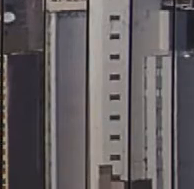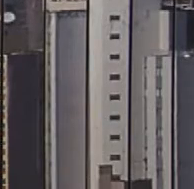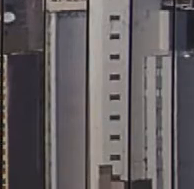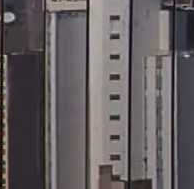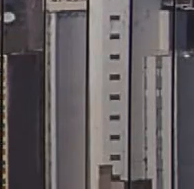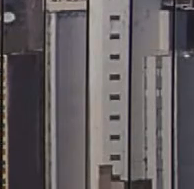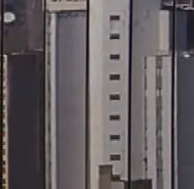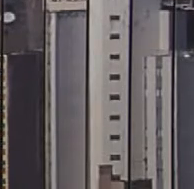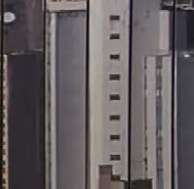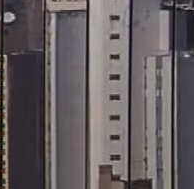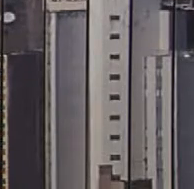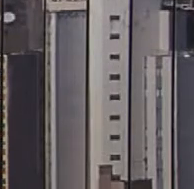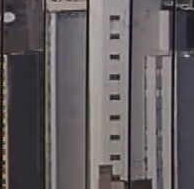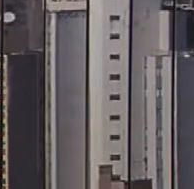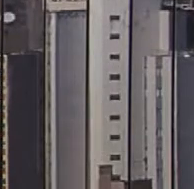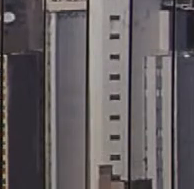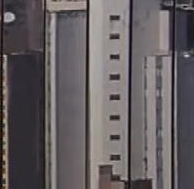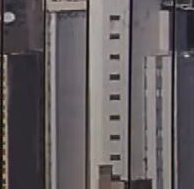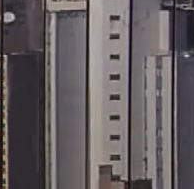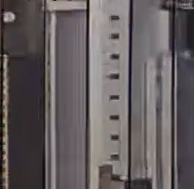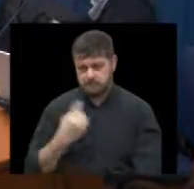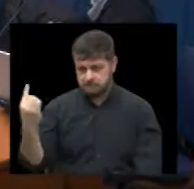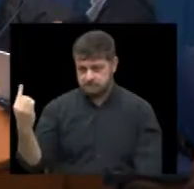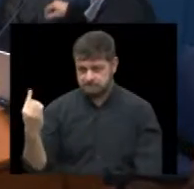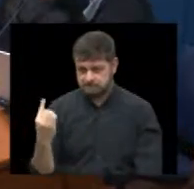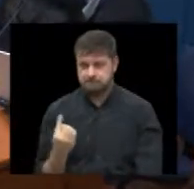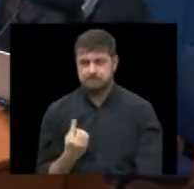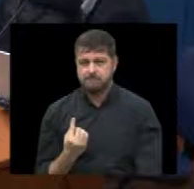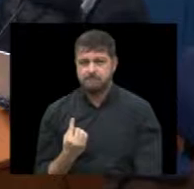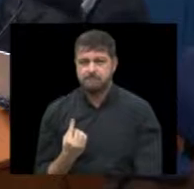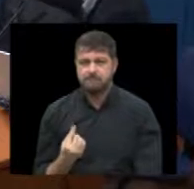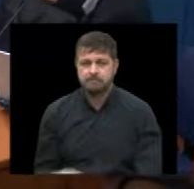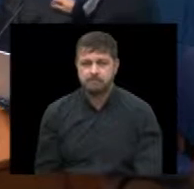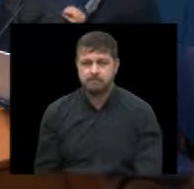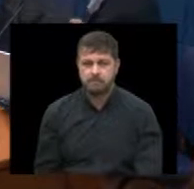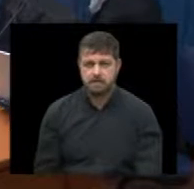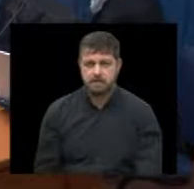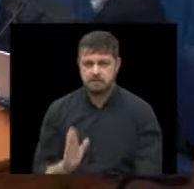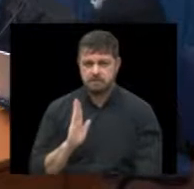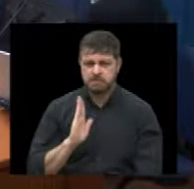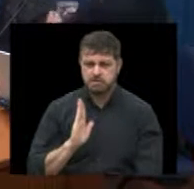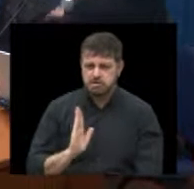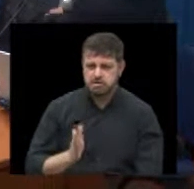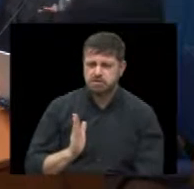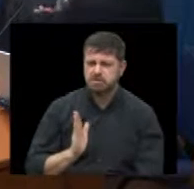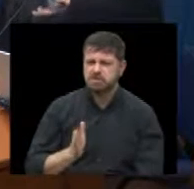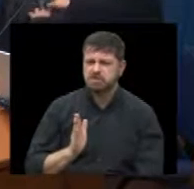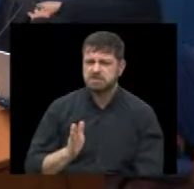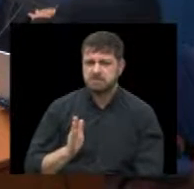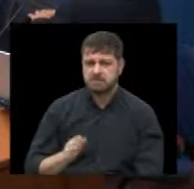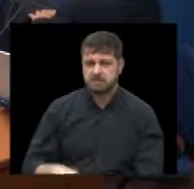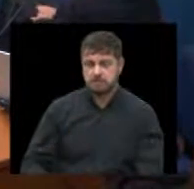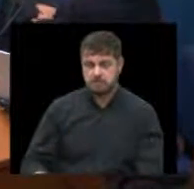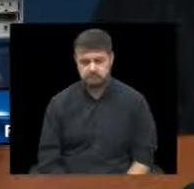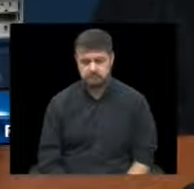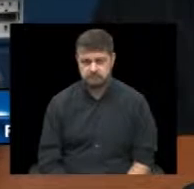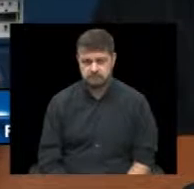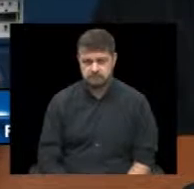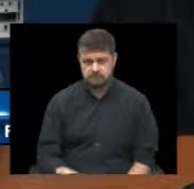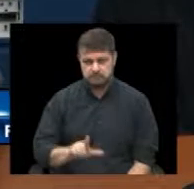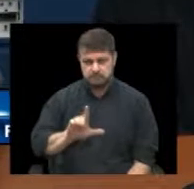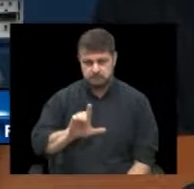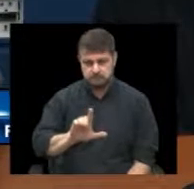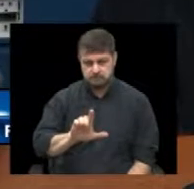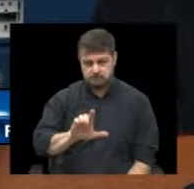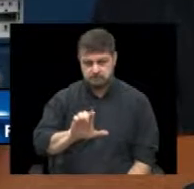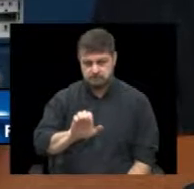ainda facilitar a busca por postos de trabalho. A Comissão Permanente das Pessoas com Deficiência e Mobilidade Reduzida,